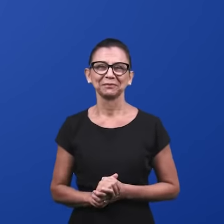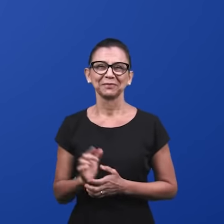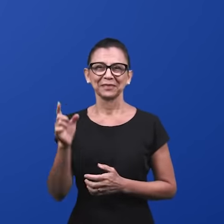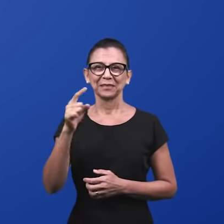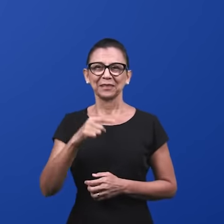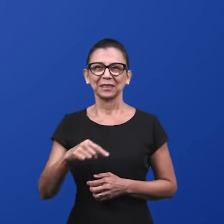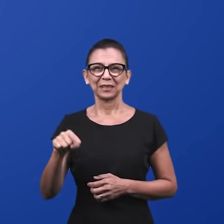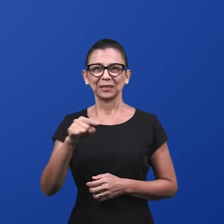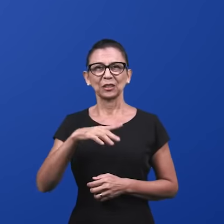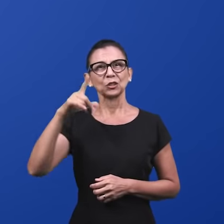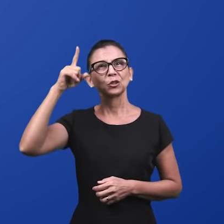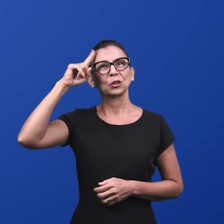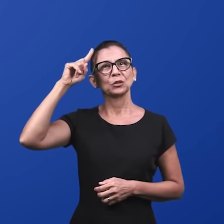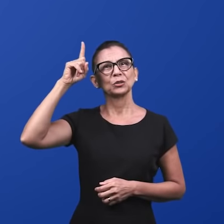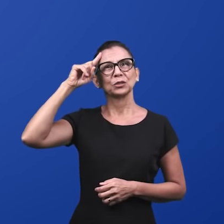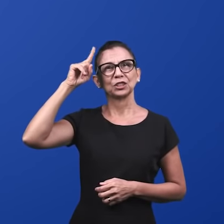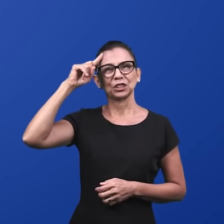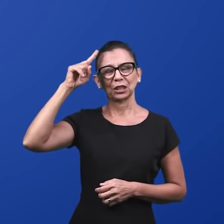Para nós todos os dias.